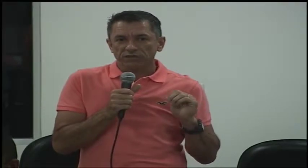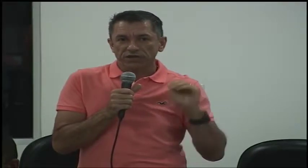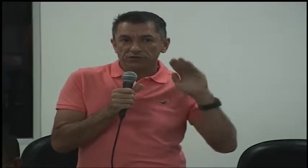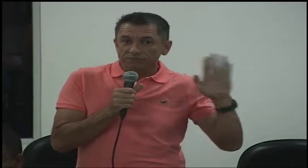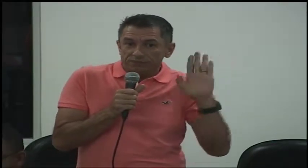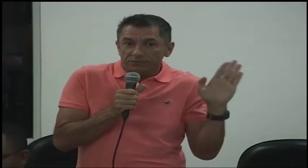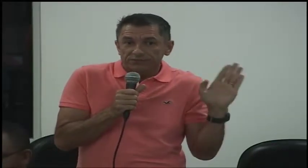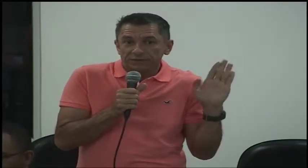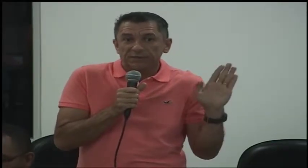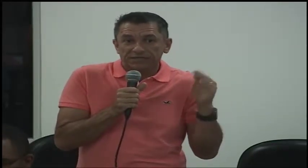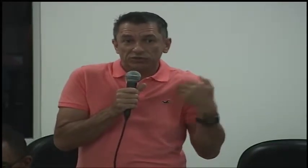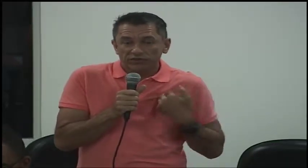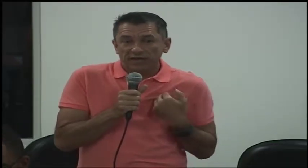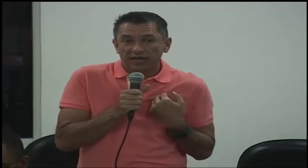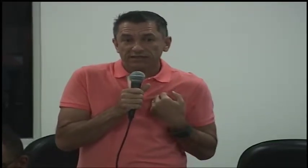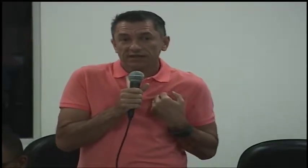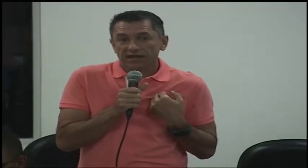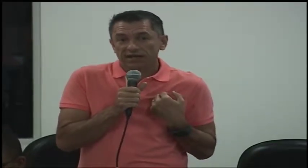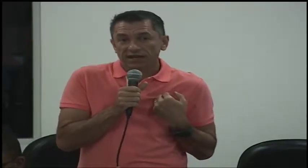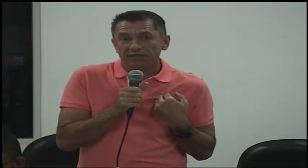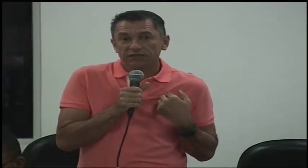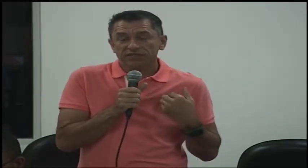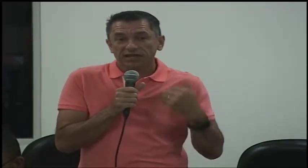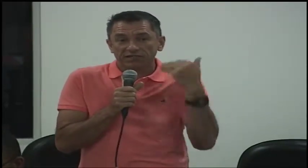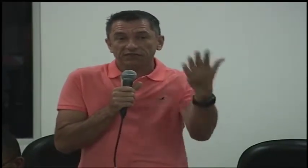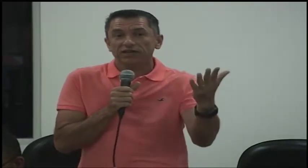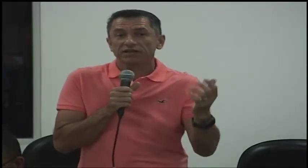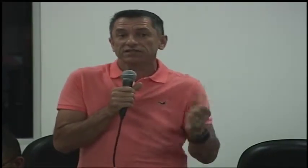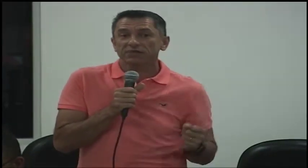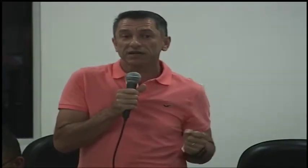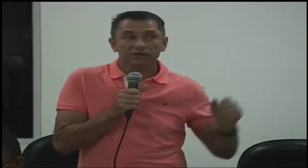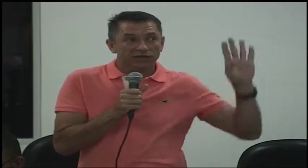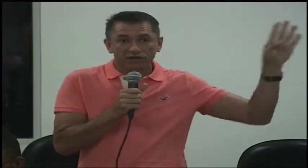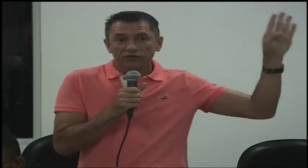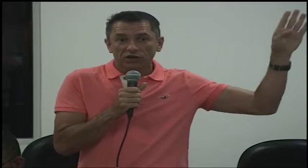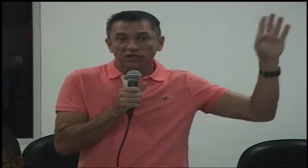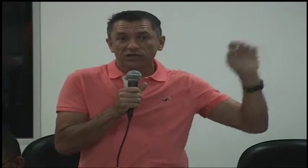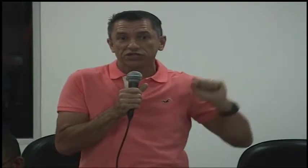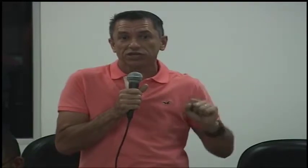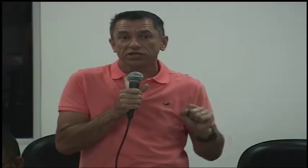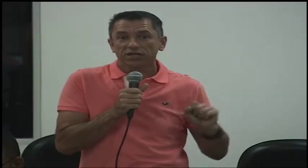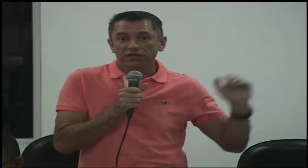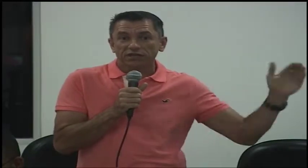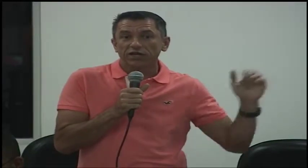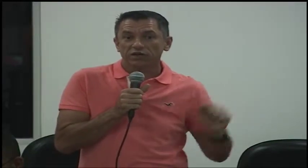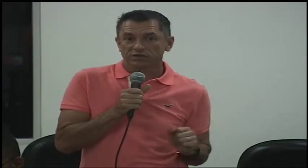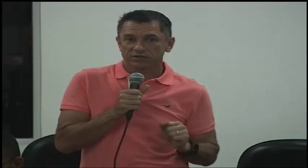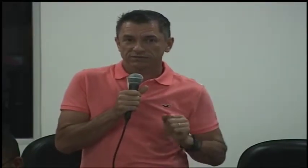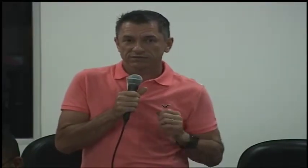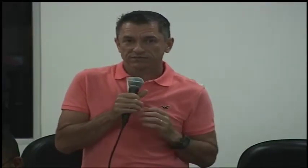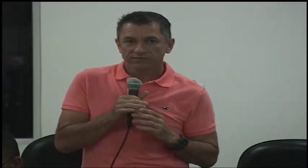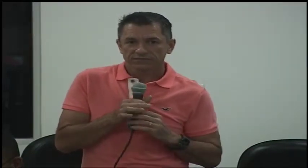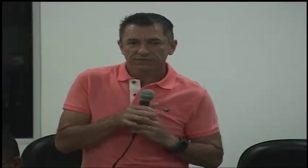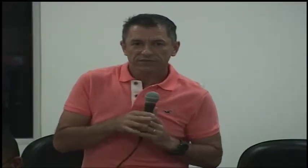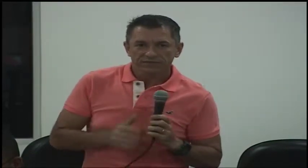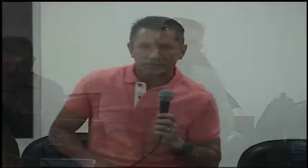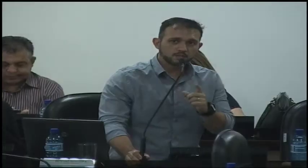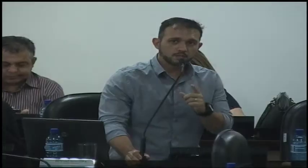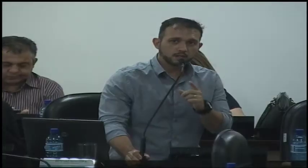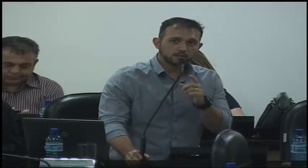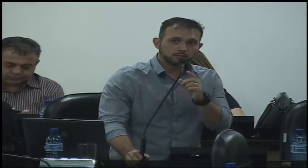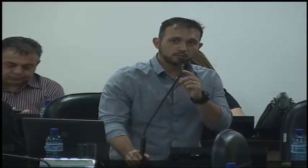cidade. Mas semana passada eu tive a grata felicidade de ver eles trabalhando ali no final da Laranjeira, da Vila Queiroz. Talvez